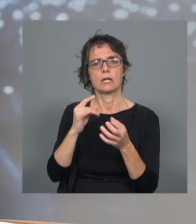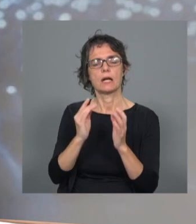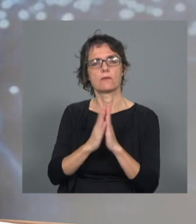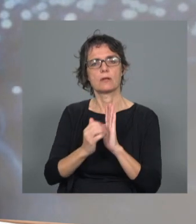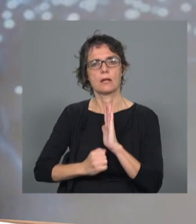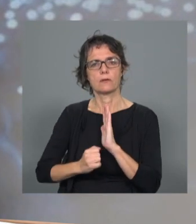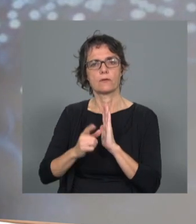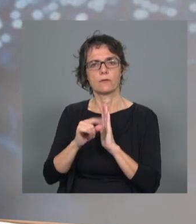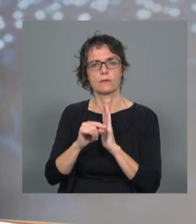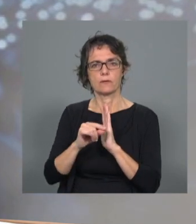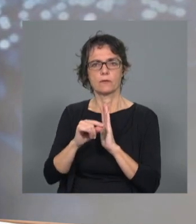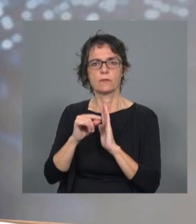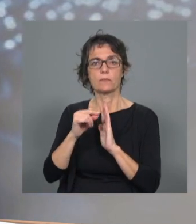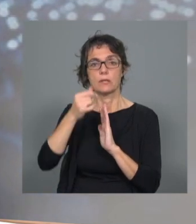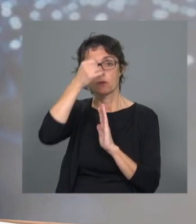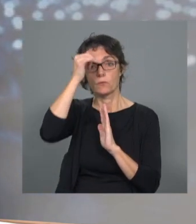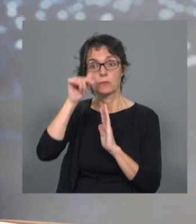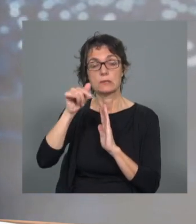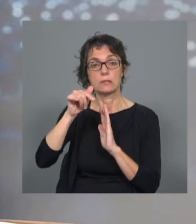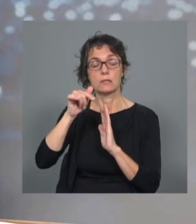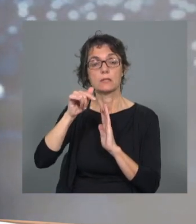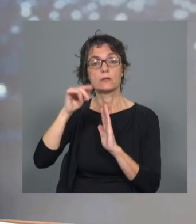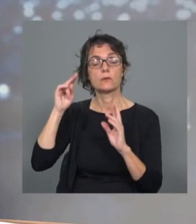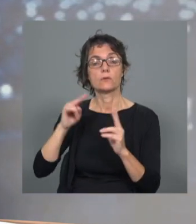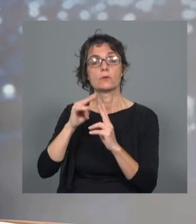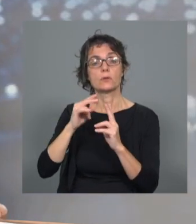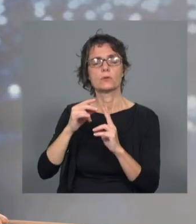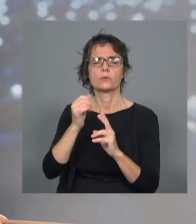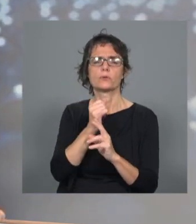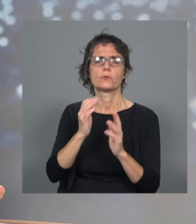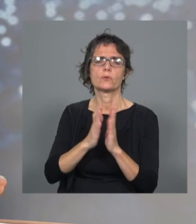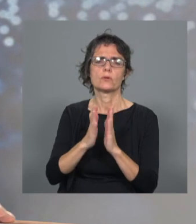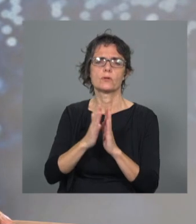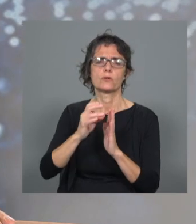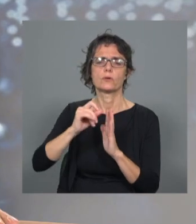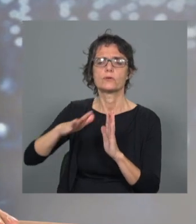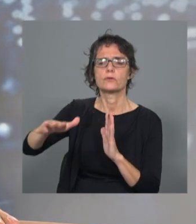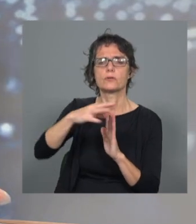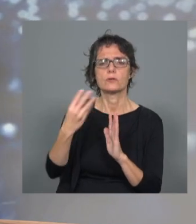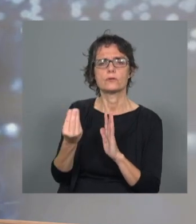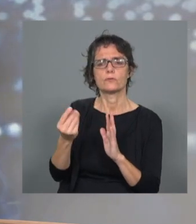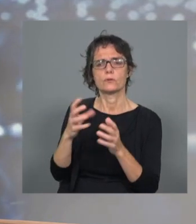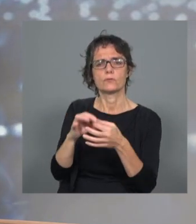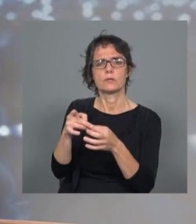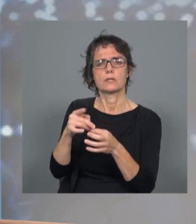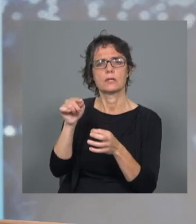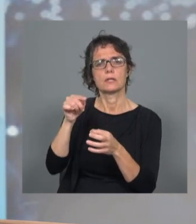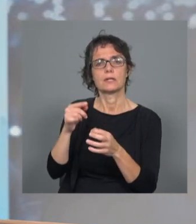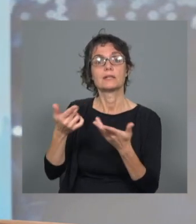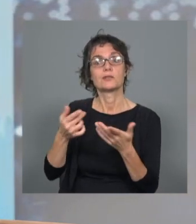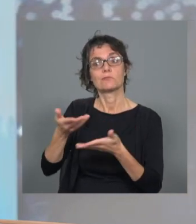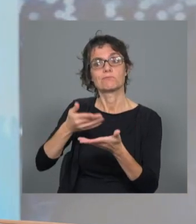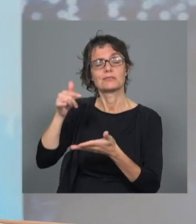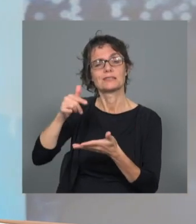será também marcado já no próximo domingo pela Jornada Diocesana da Juventude, que é ponto de partida para a nossa conversa com